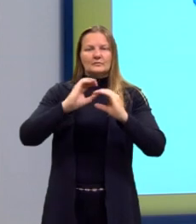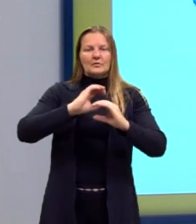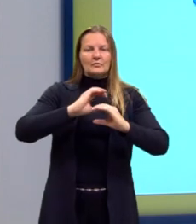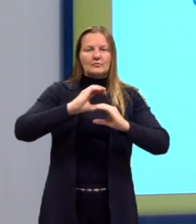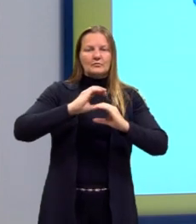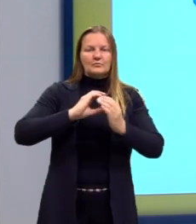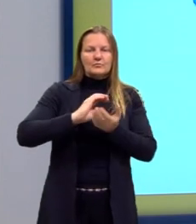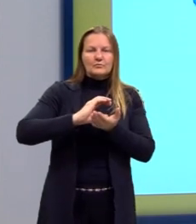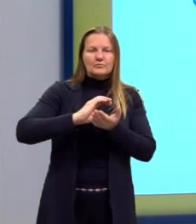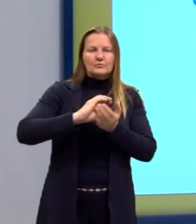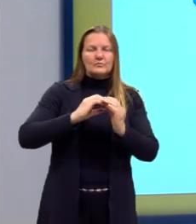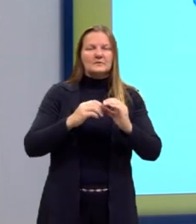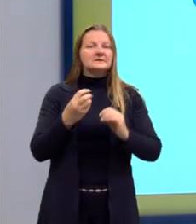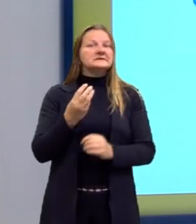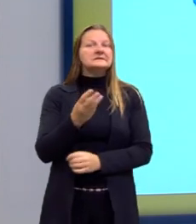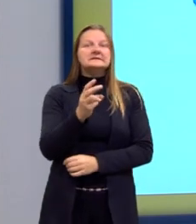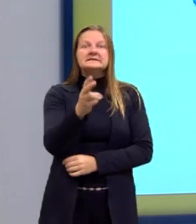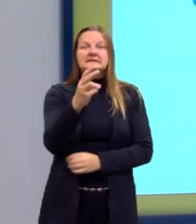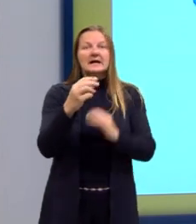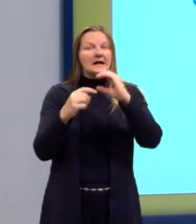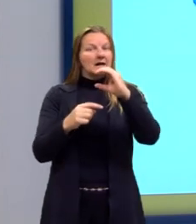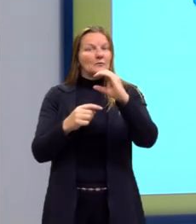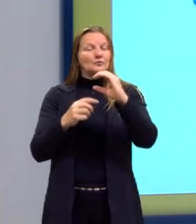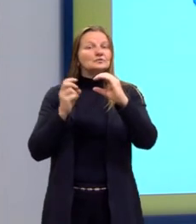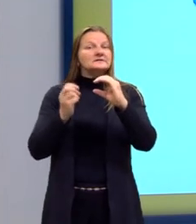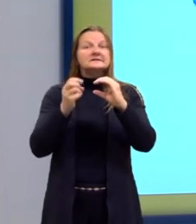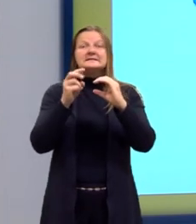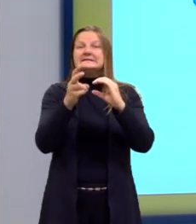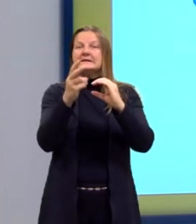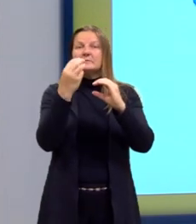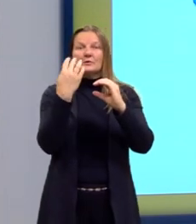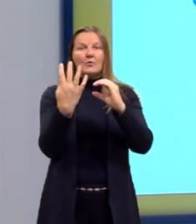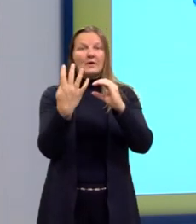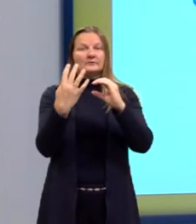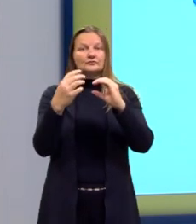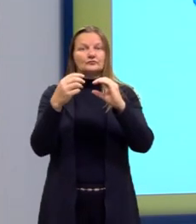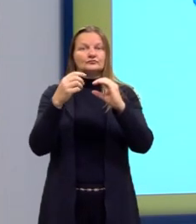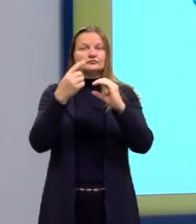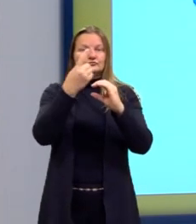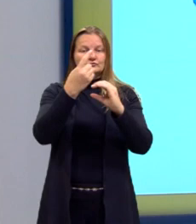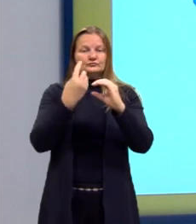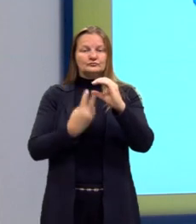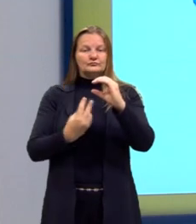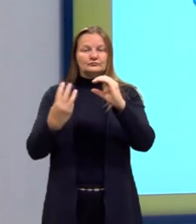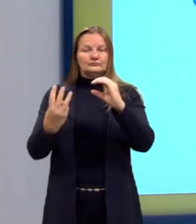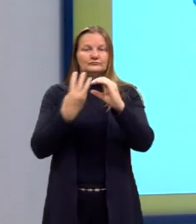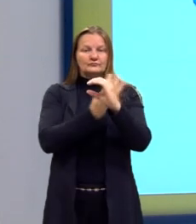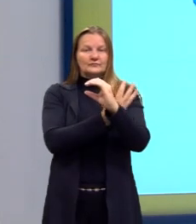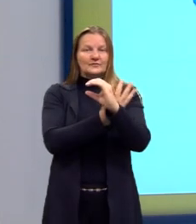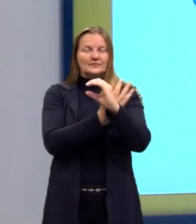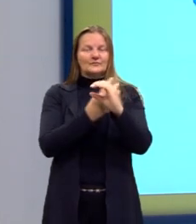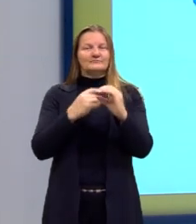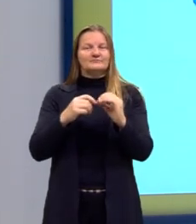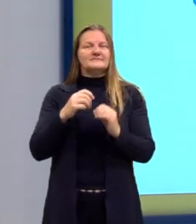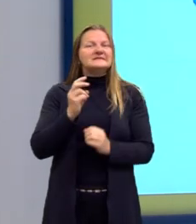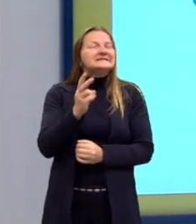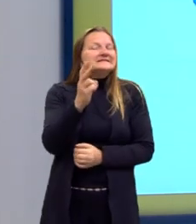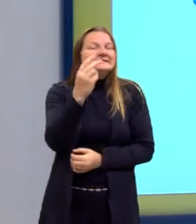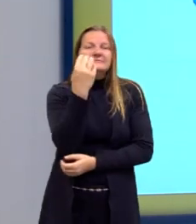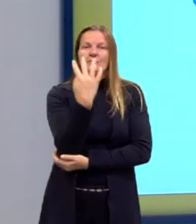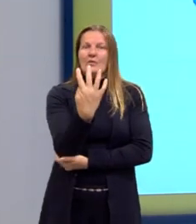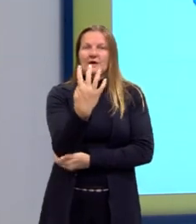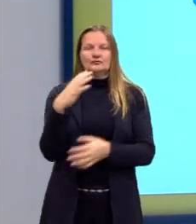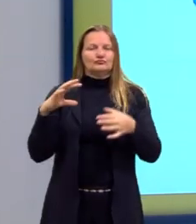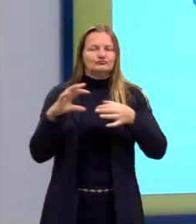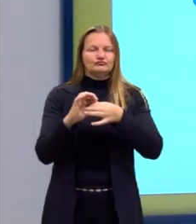carbono ele tem que fazer quatro ligações mas a gente viu isso e toda a professora de química aí orgânica sempre fala para os alunos tem que